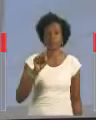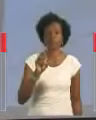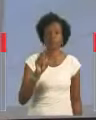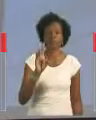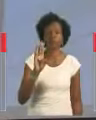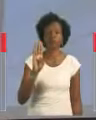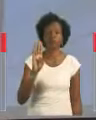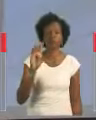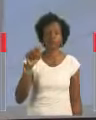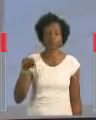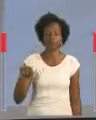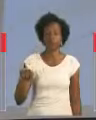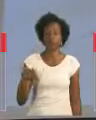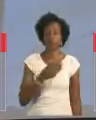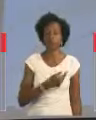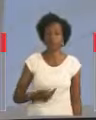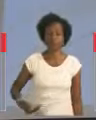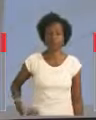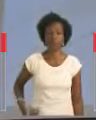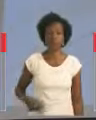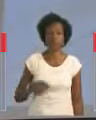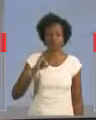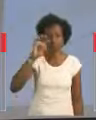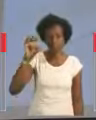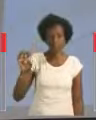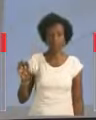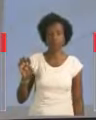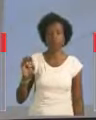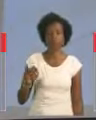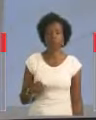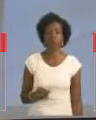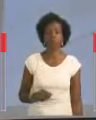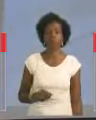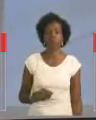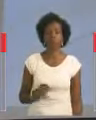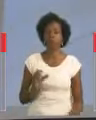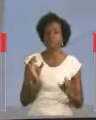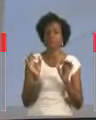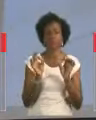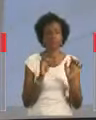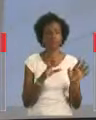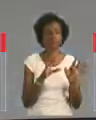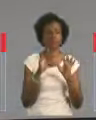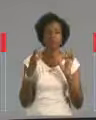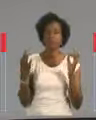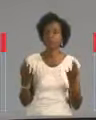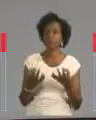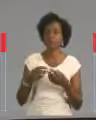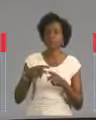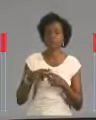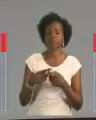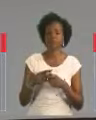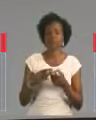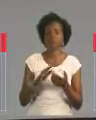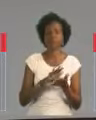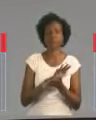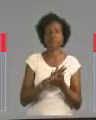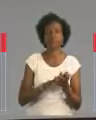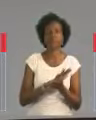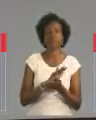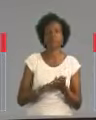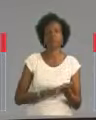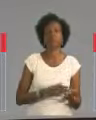aqui o escola do a escola do governo estadual Total abandono nas escolas em reforma escola de